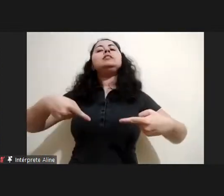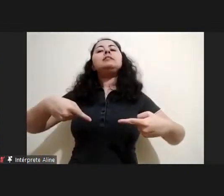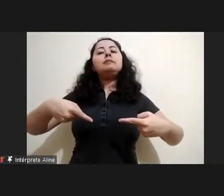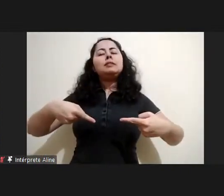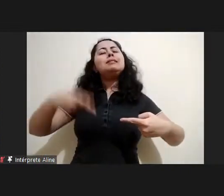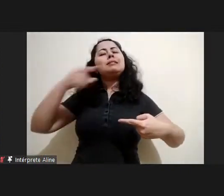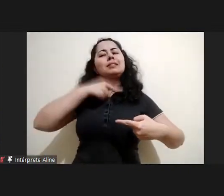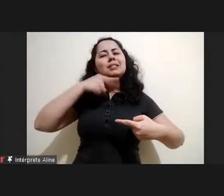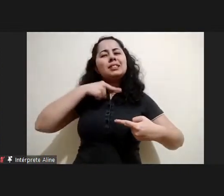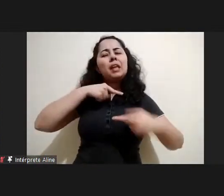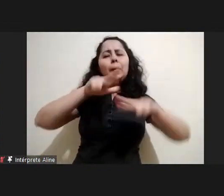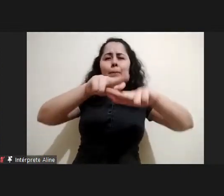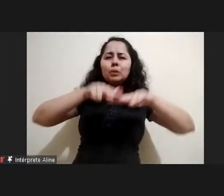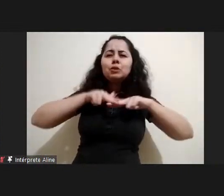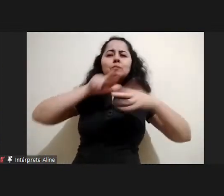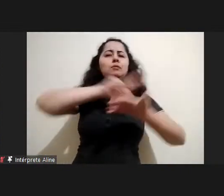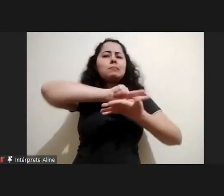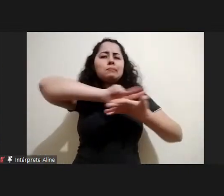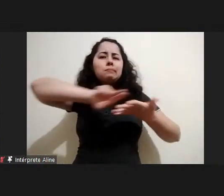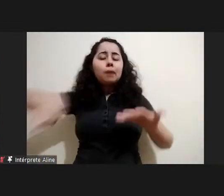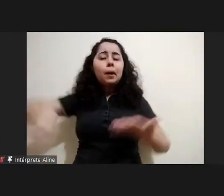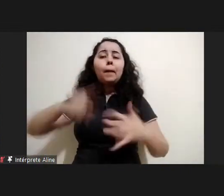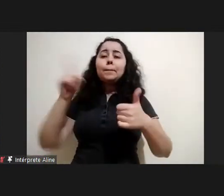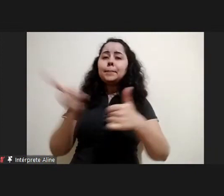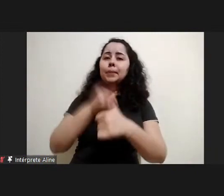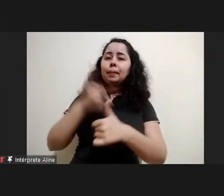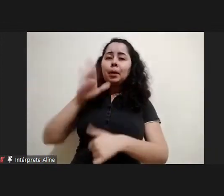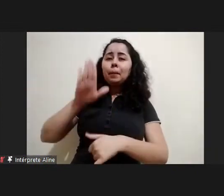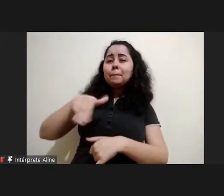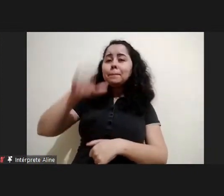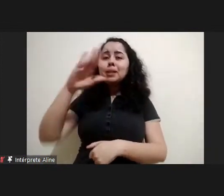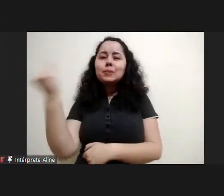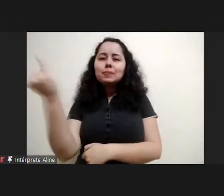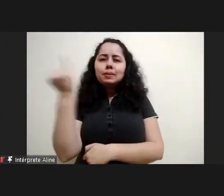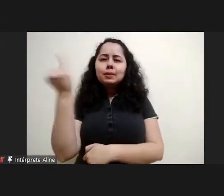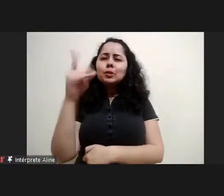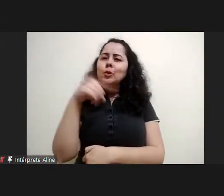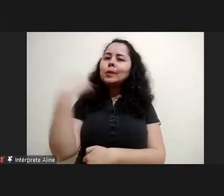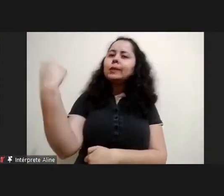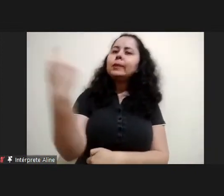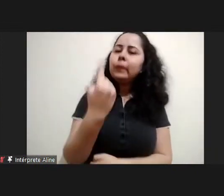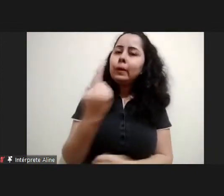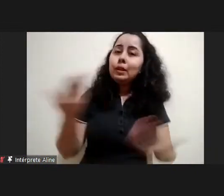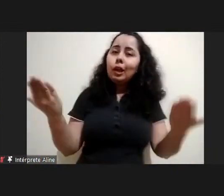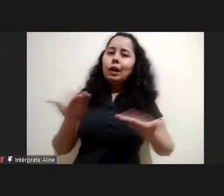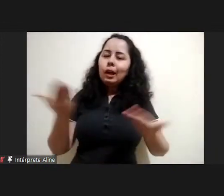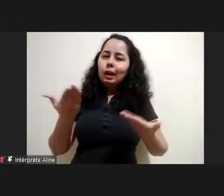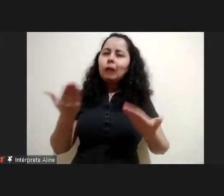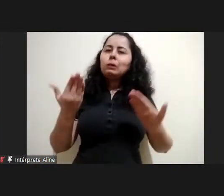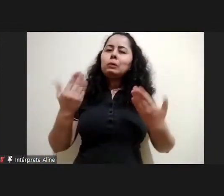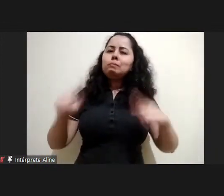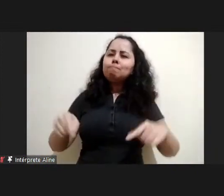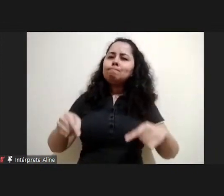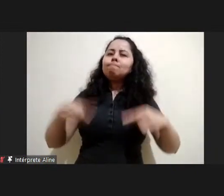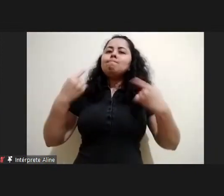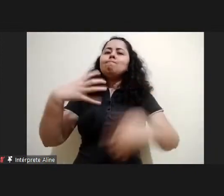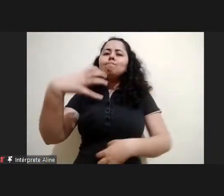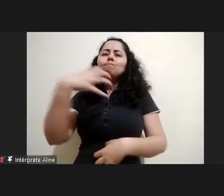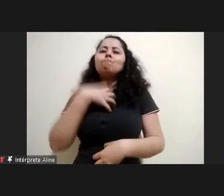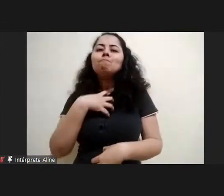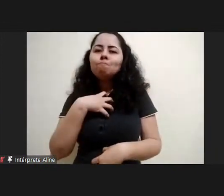O primeiro e mais importante é o desafio que nós estamos enfrentando em razão dessa grande tragédia